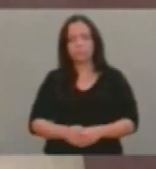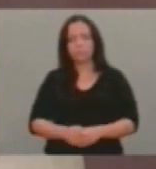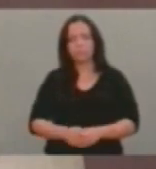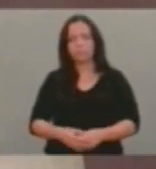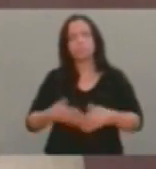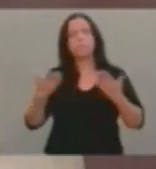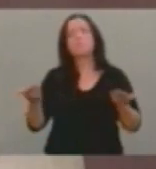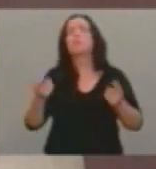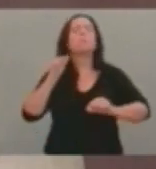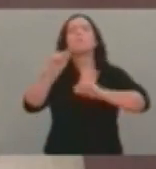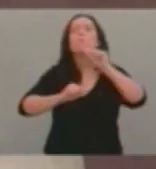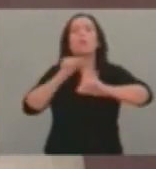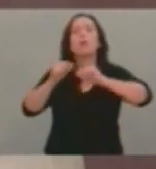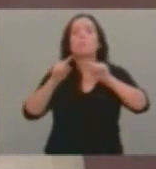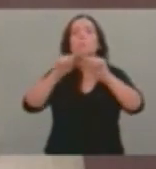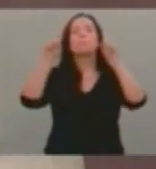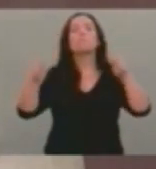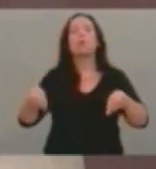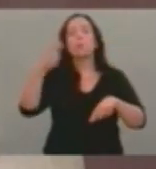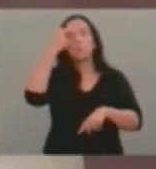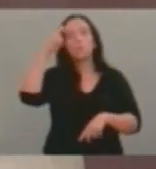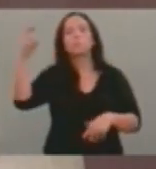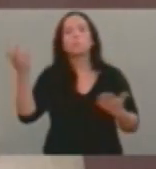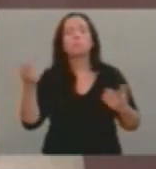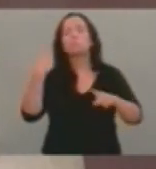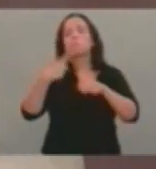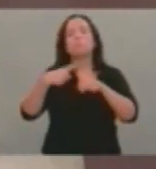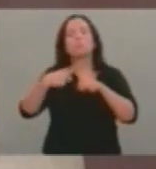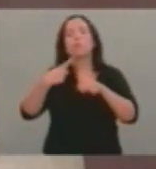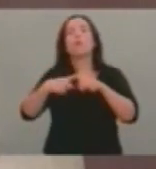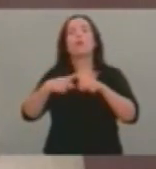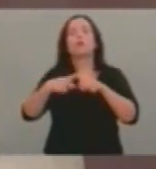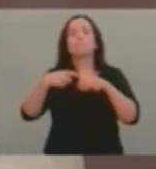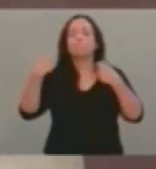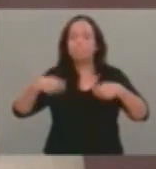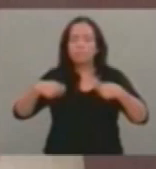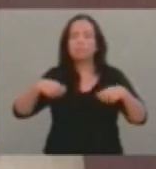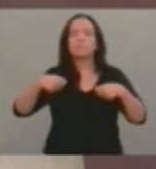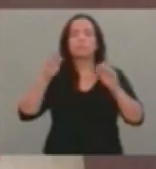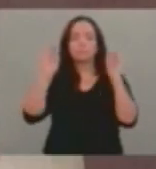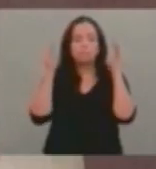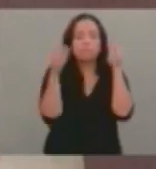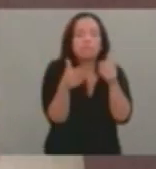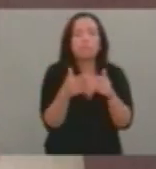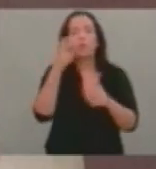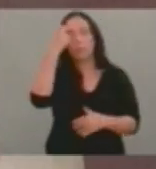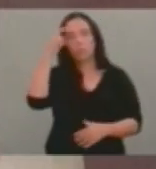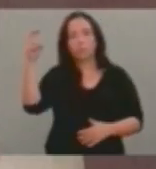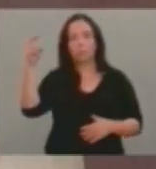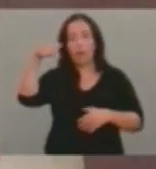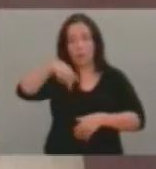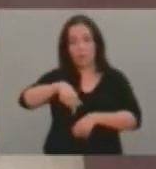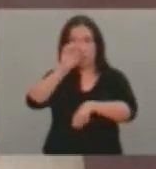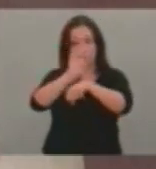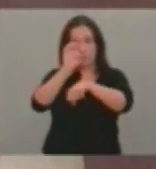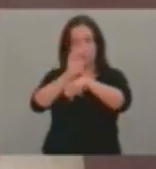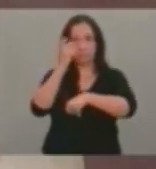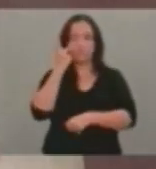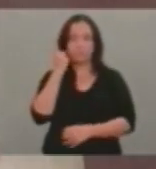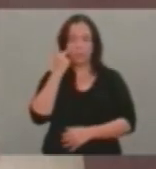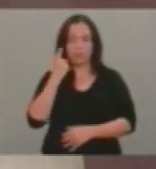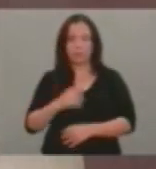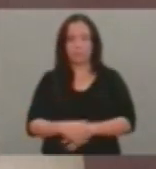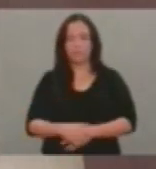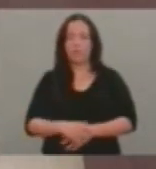necessidade de um plano de cultura e por que investir em cultura na sociedade cearense? As pessoas podem achar, as